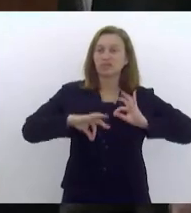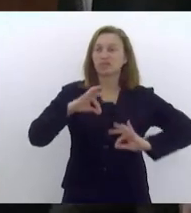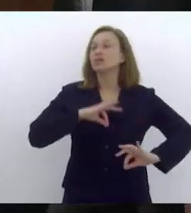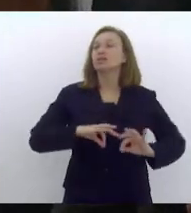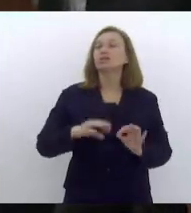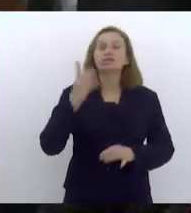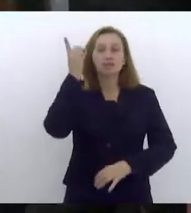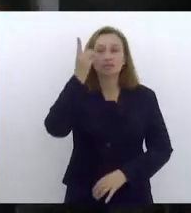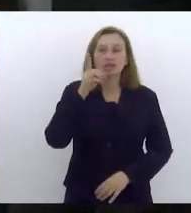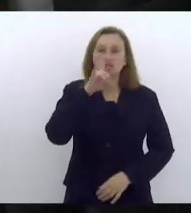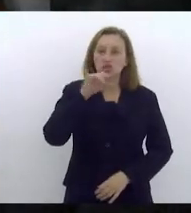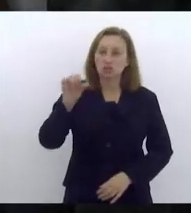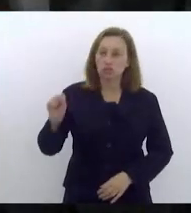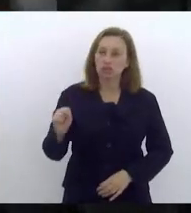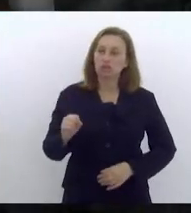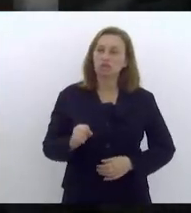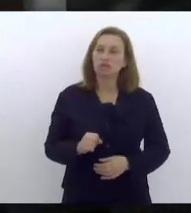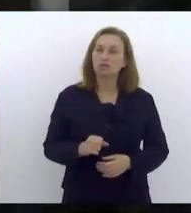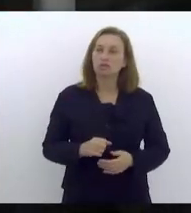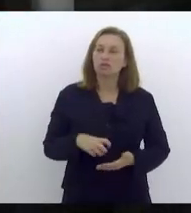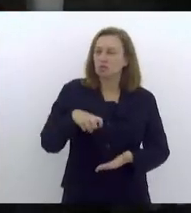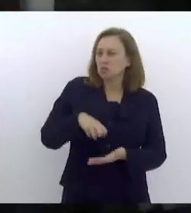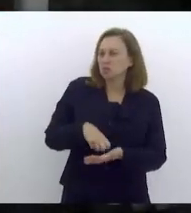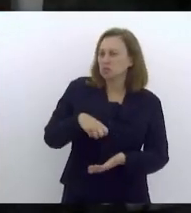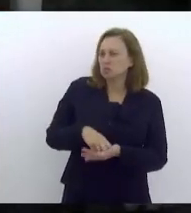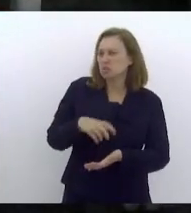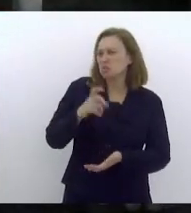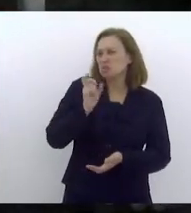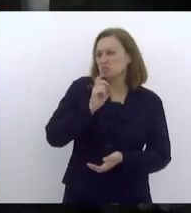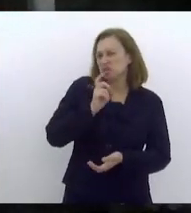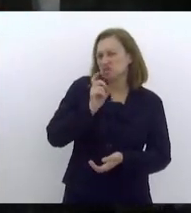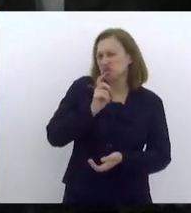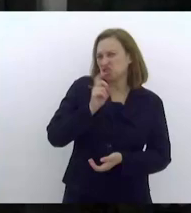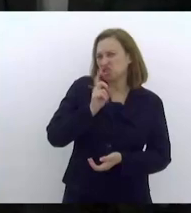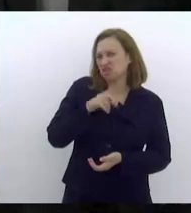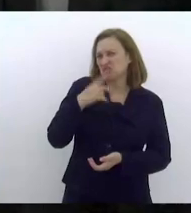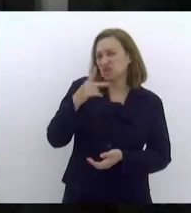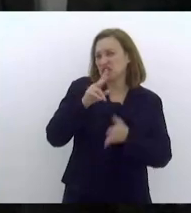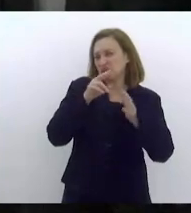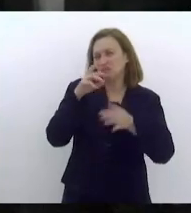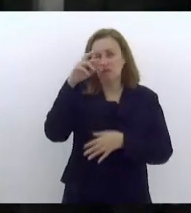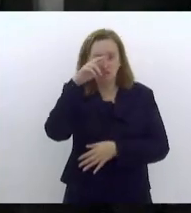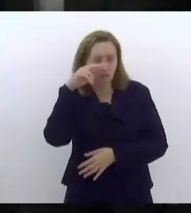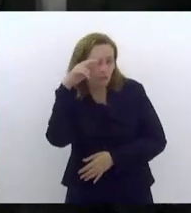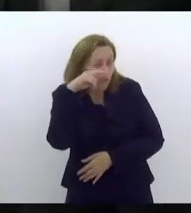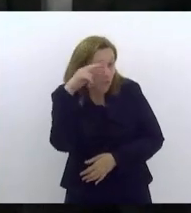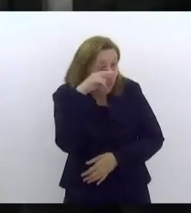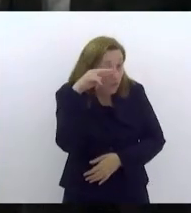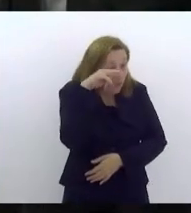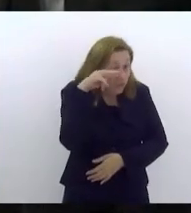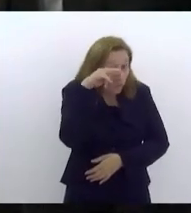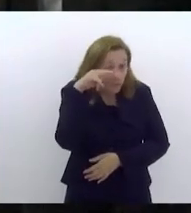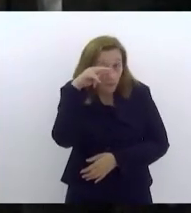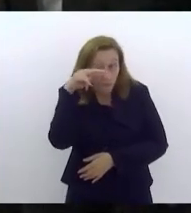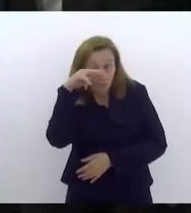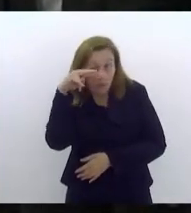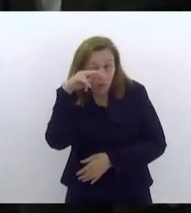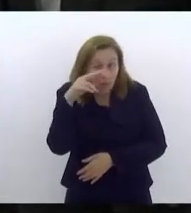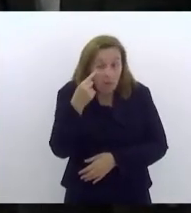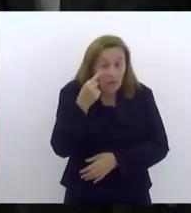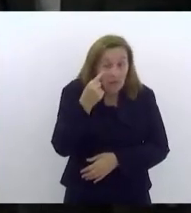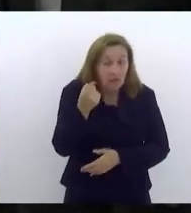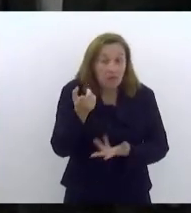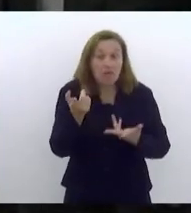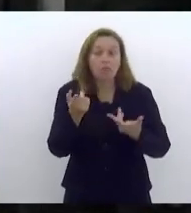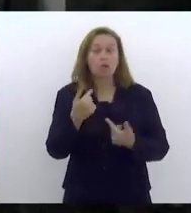deputado Dionísio, a punição, ou uma mentira, um arremedo, falando que vão investigar, que vão criar uma sindicância, mas